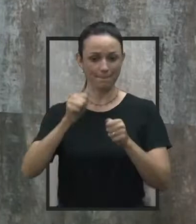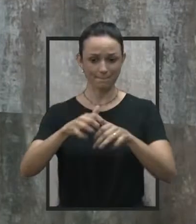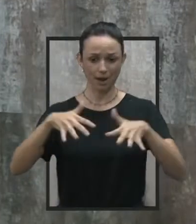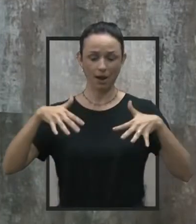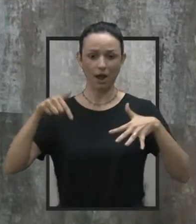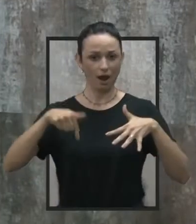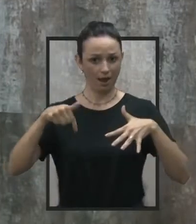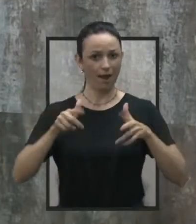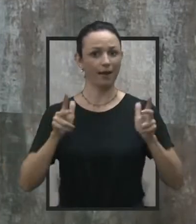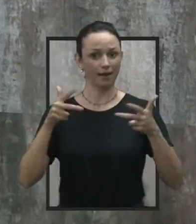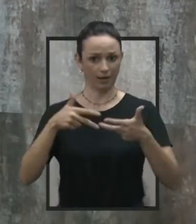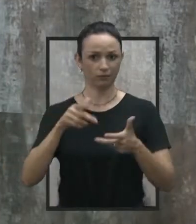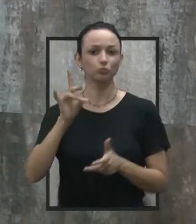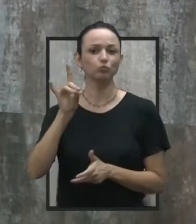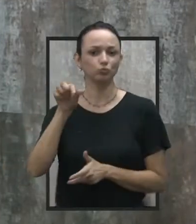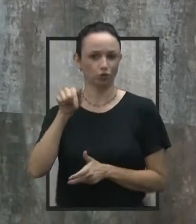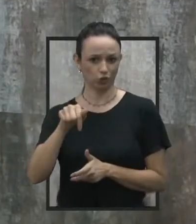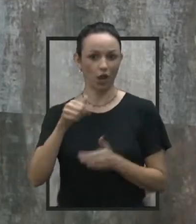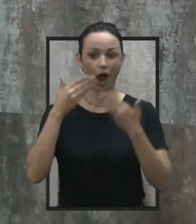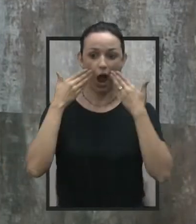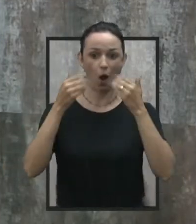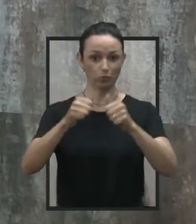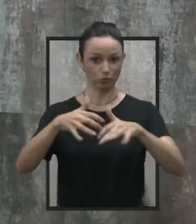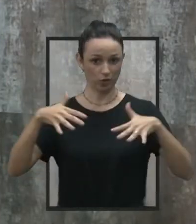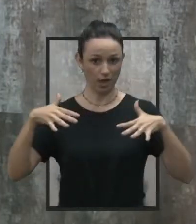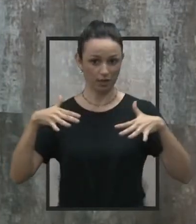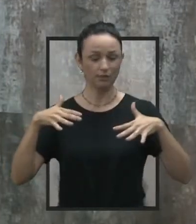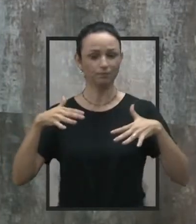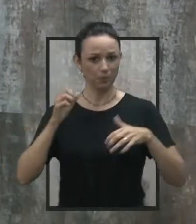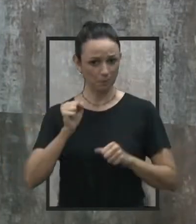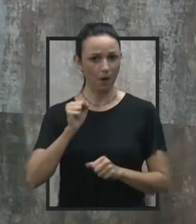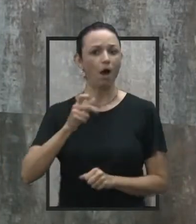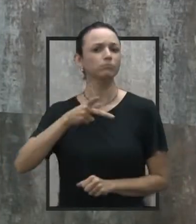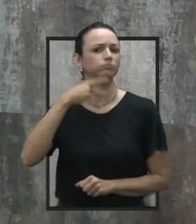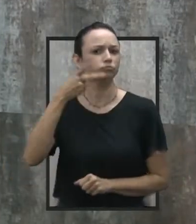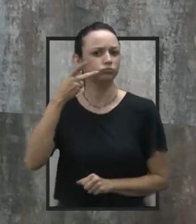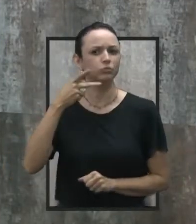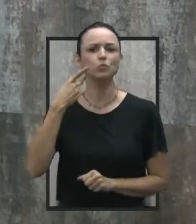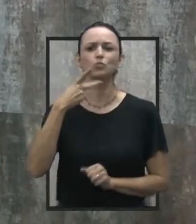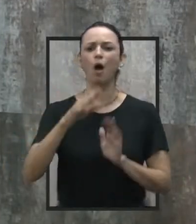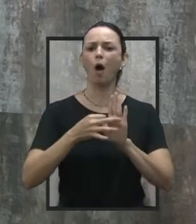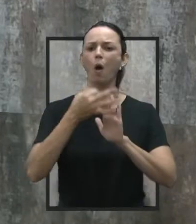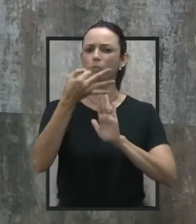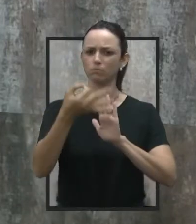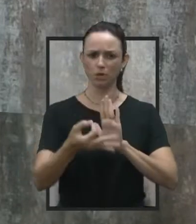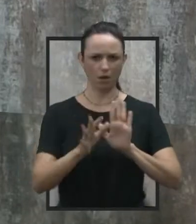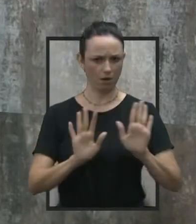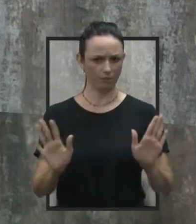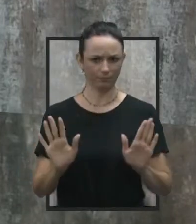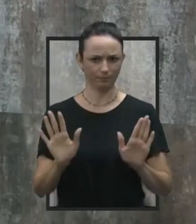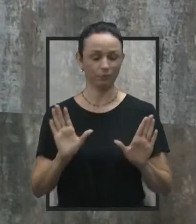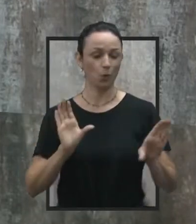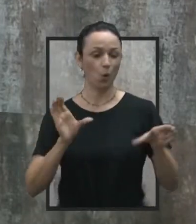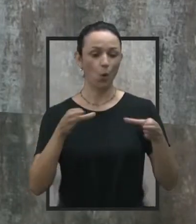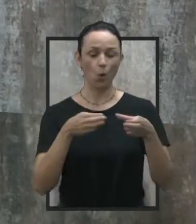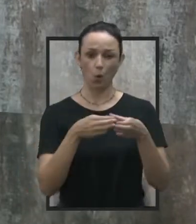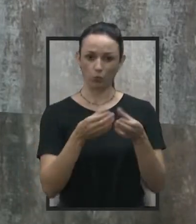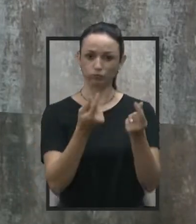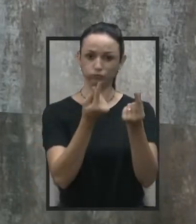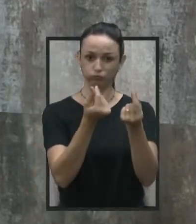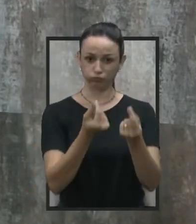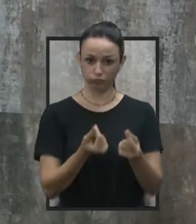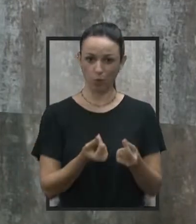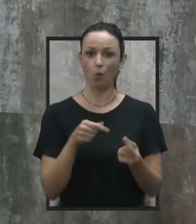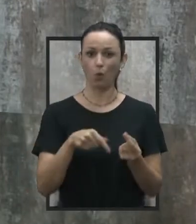da Câmara Municipal na data da audiência pública e apresentar verbalmente as suas sugestões. A equipe da Comissão de